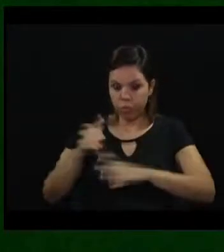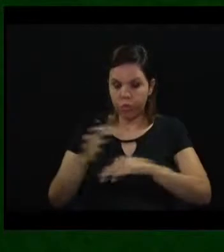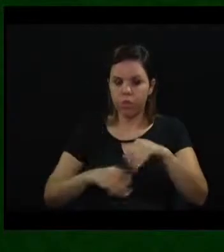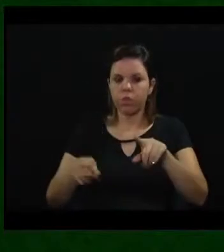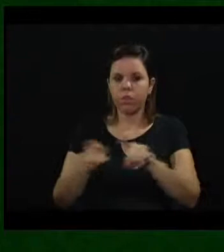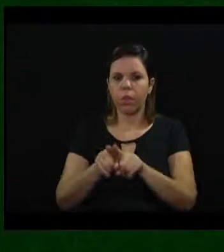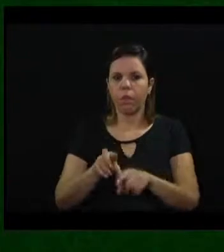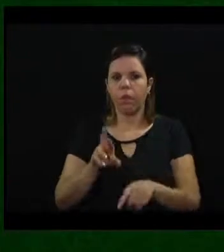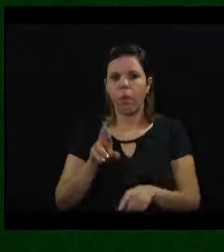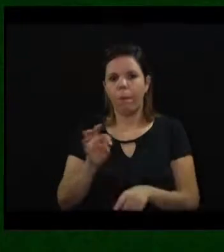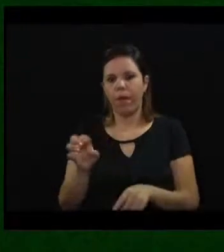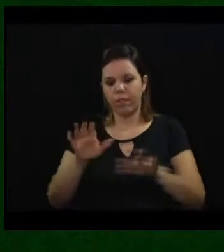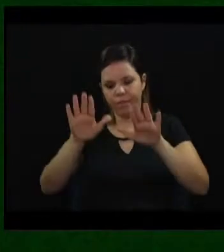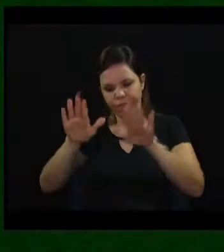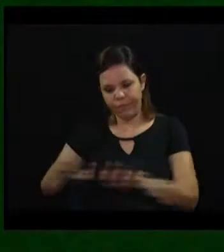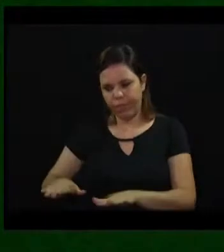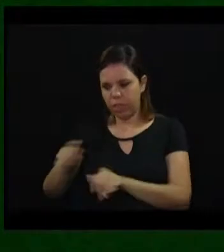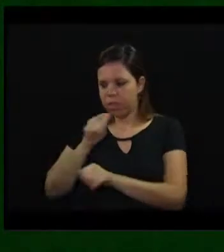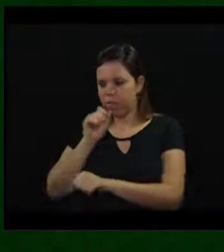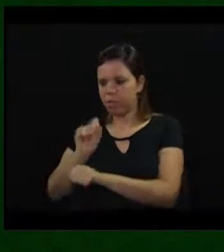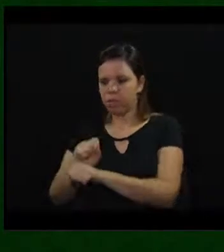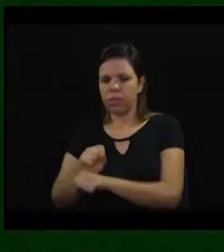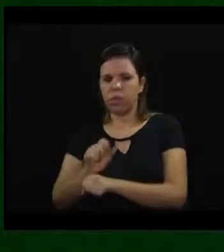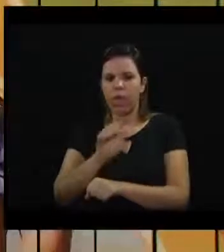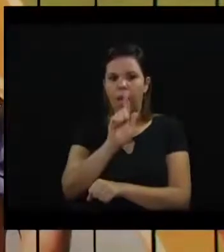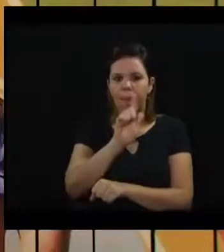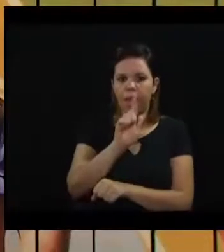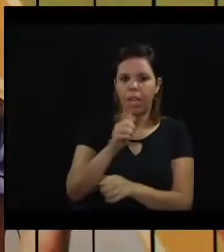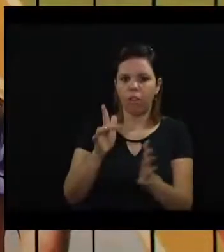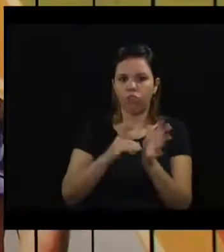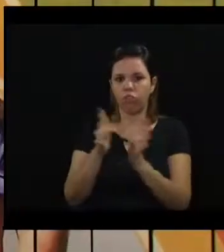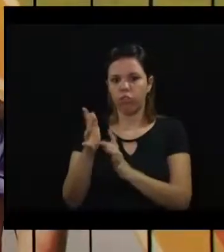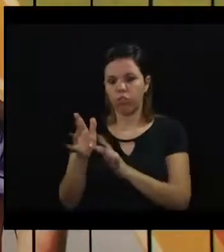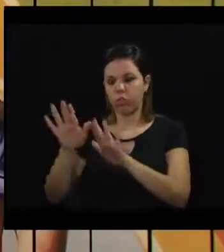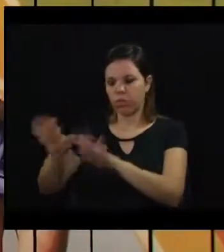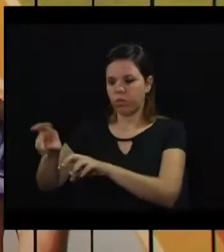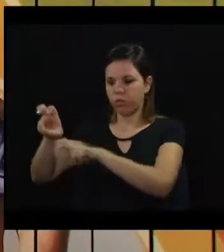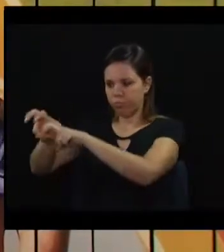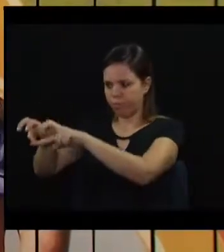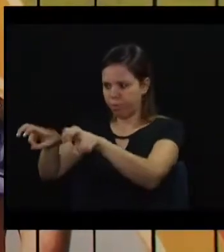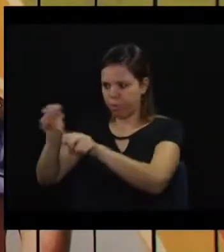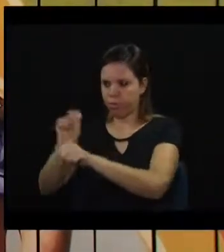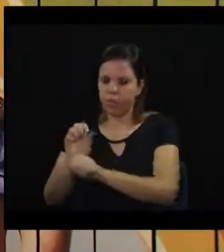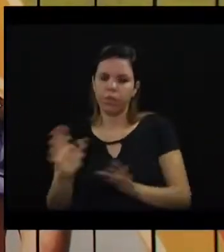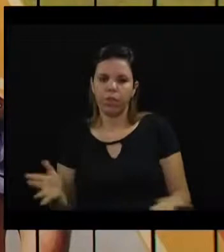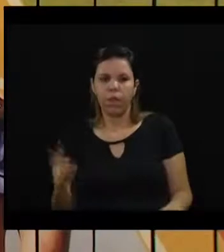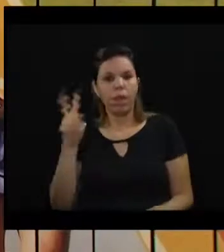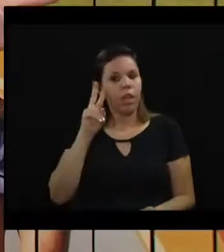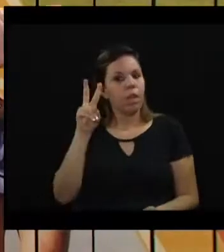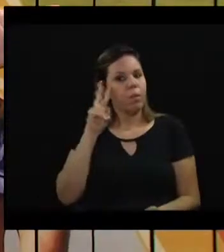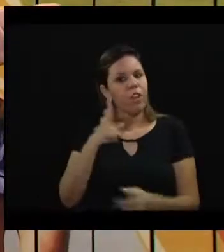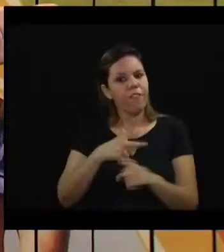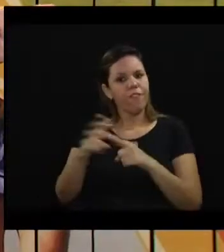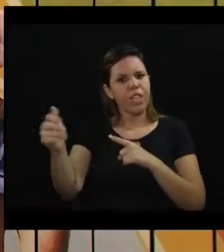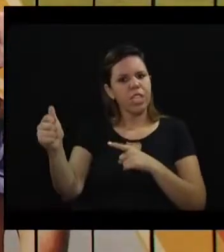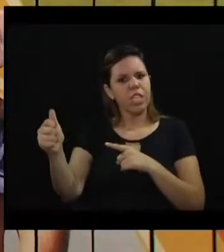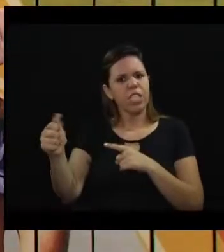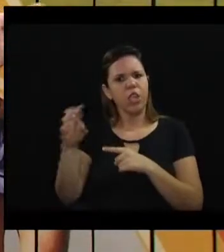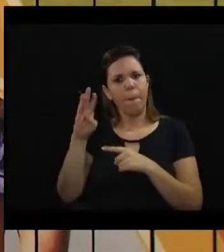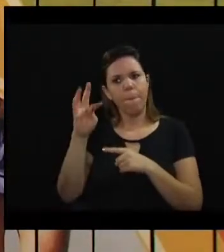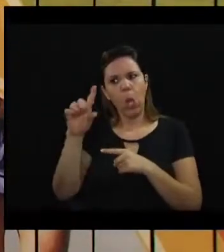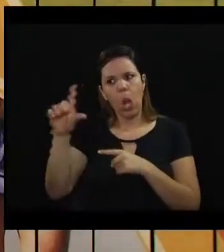Firmino deve permanecer no ataque com o Gabriel Jesus no banco de reservas. Lembrando, a seleção venceu a Bolívia na estreia